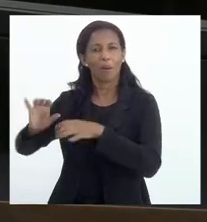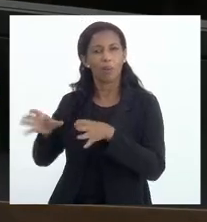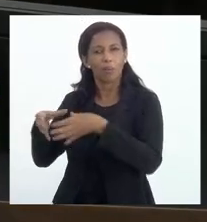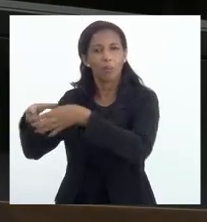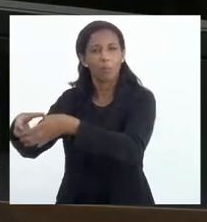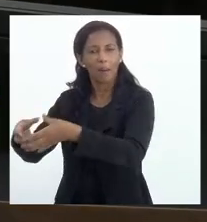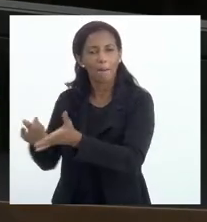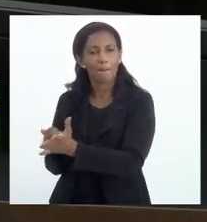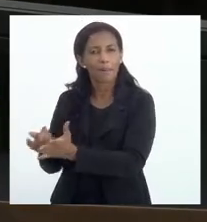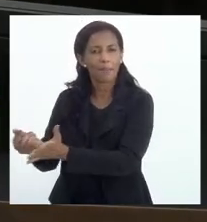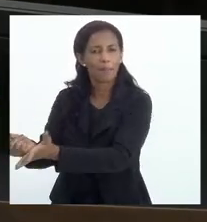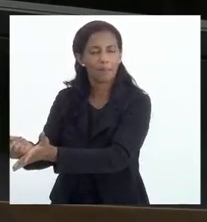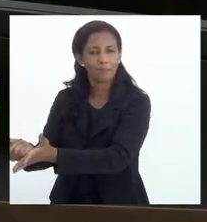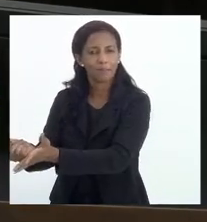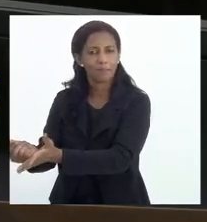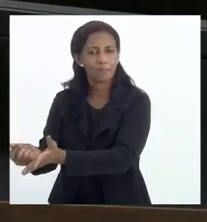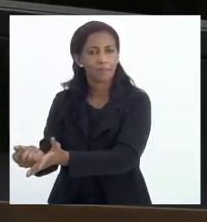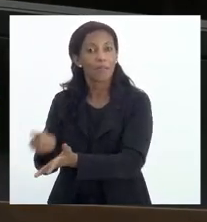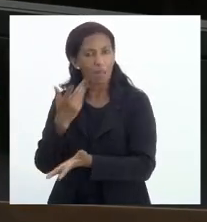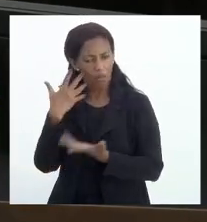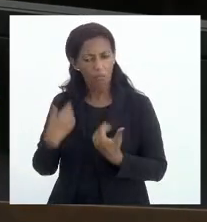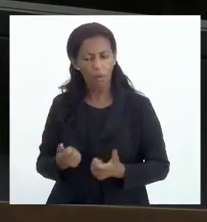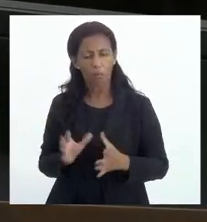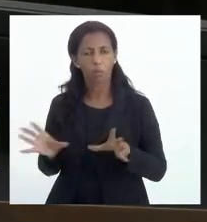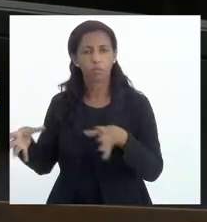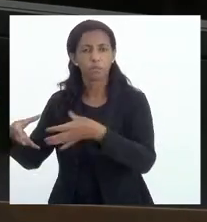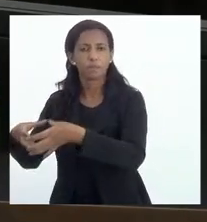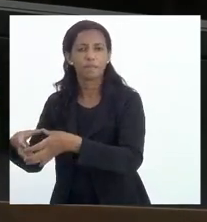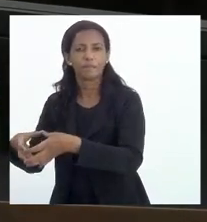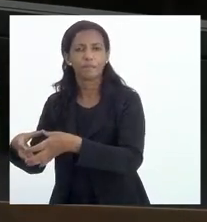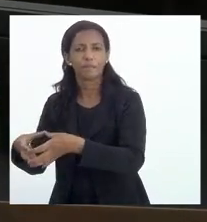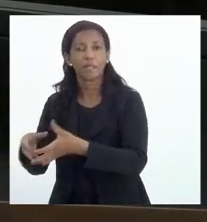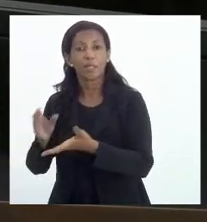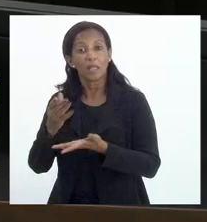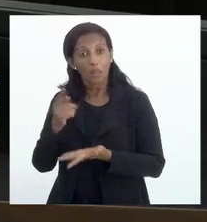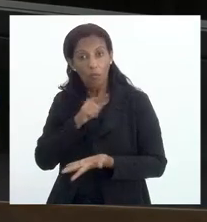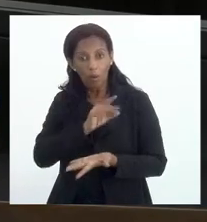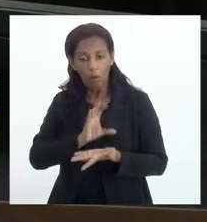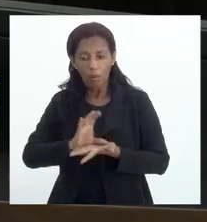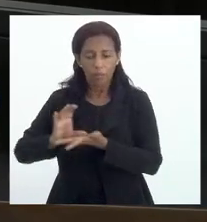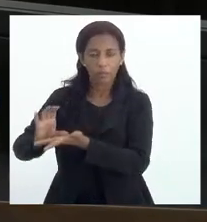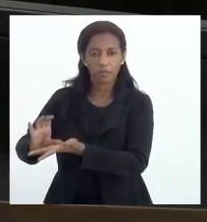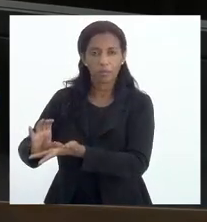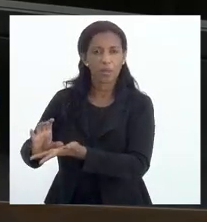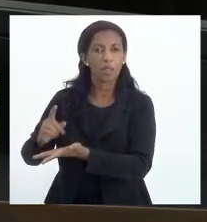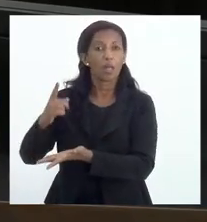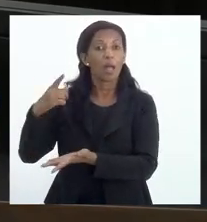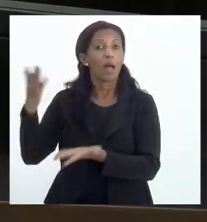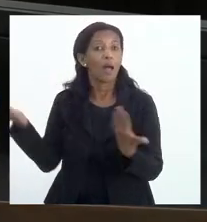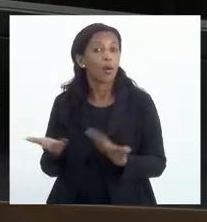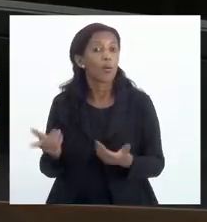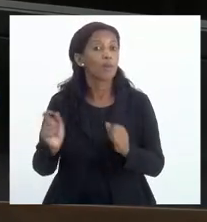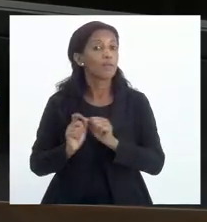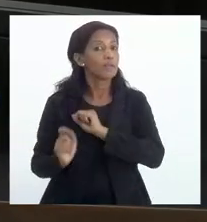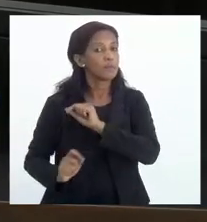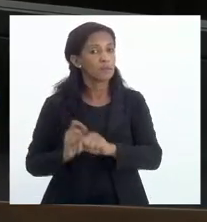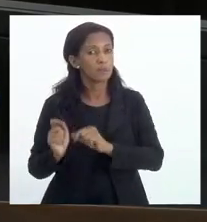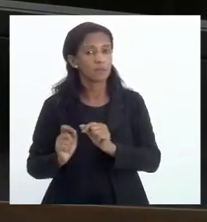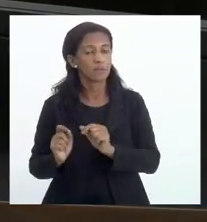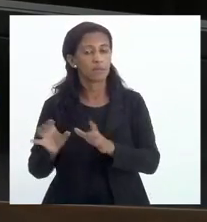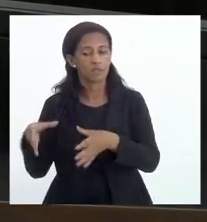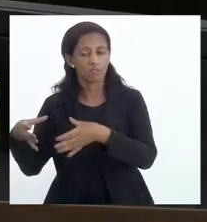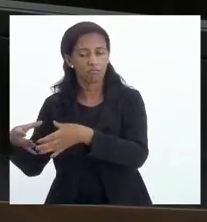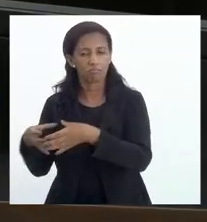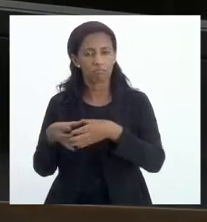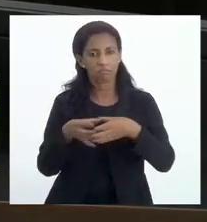não se poderia levar a arrecadação. Nós não vamos levar. Nós não vamos levar essa fonte. O que nós vamos fazer agora? A gente vai